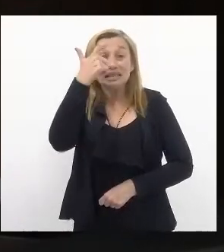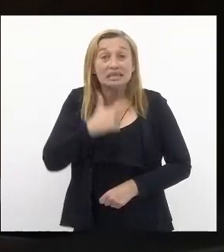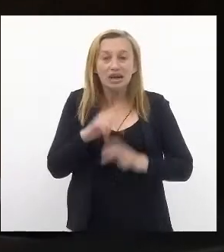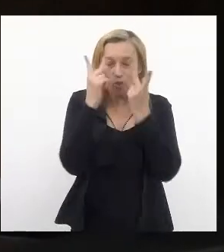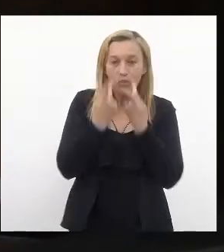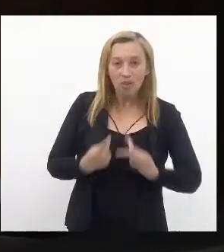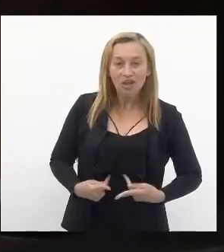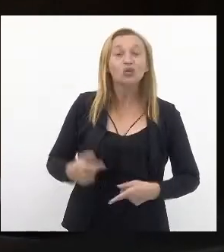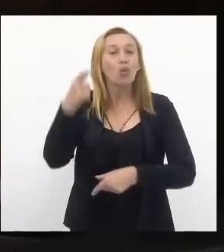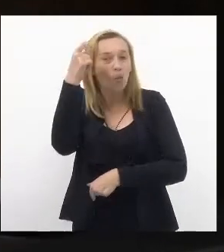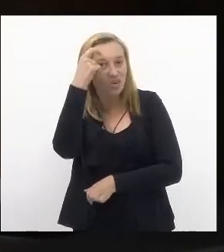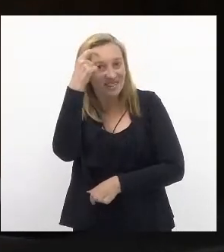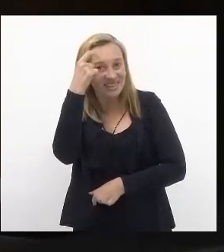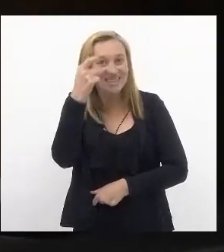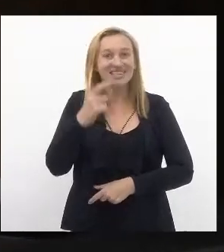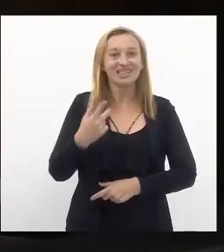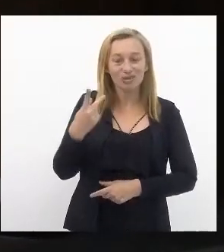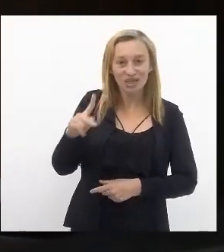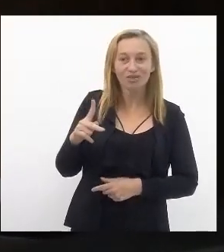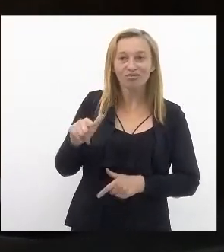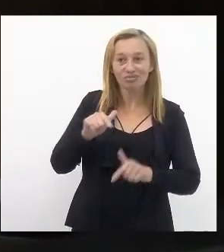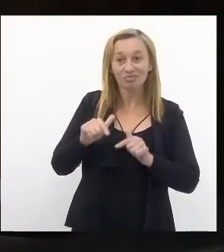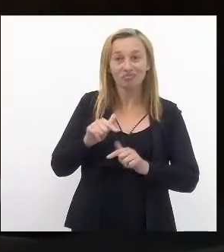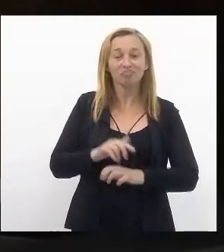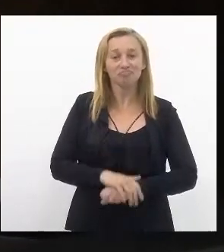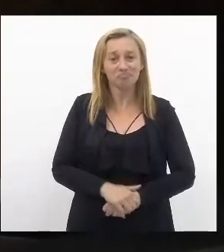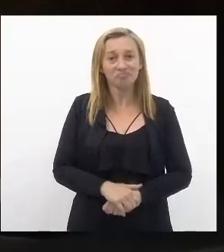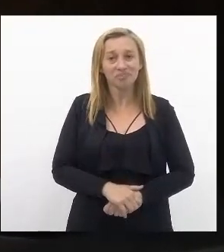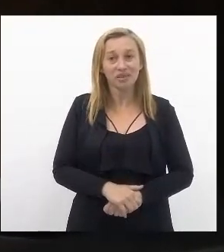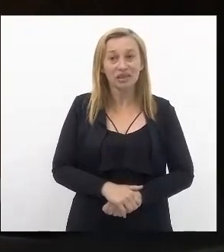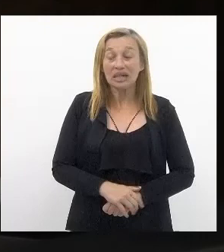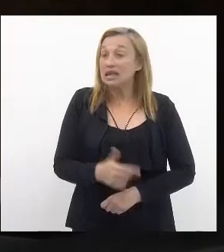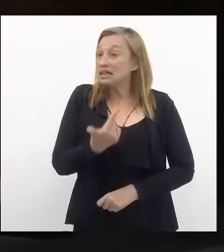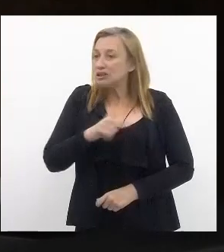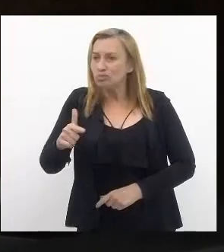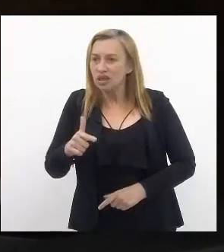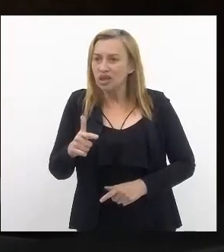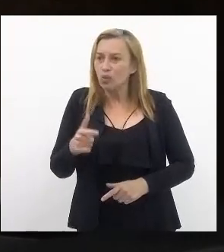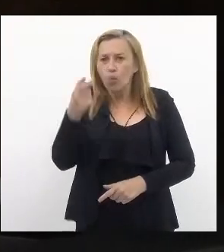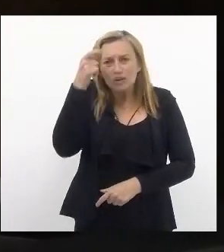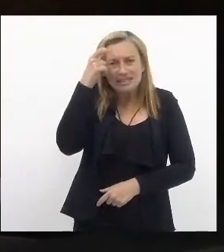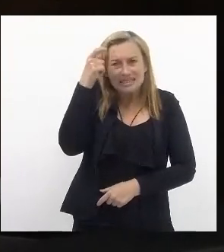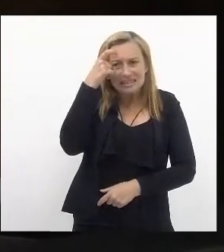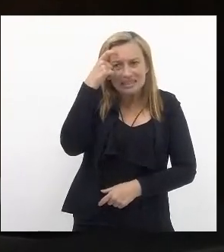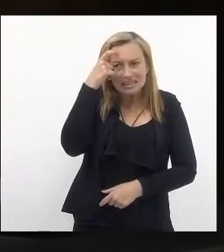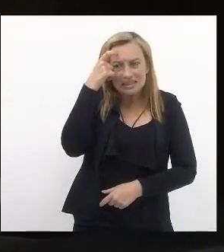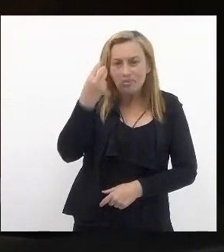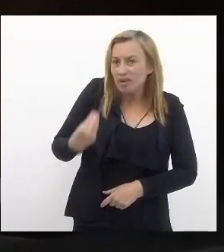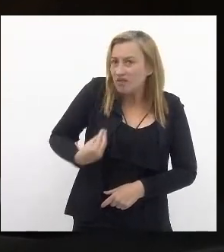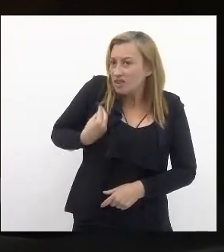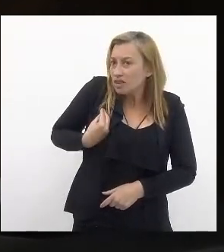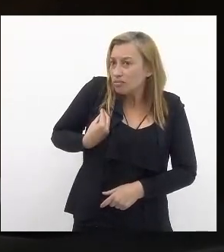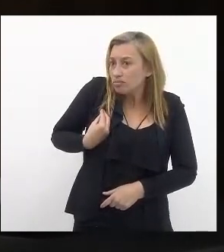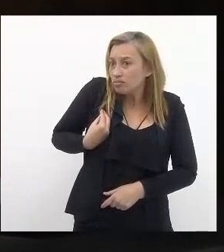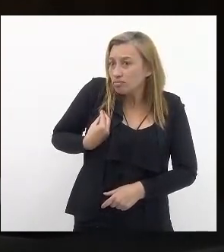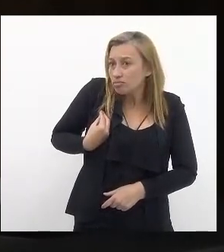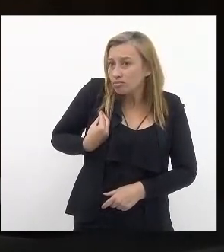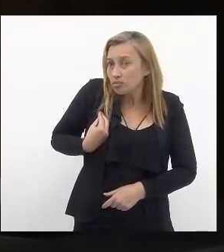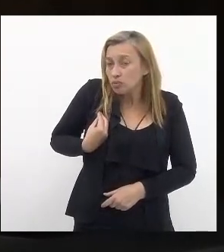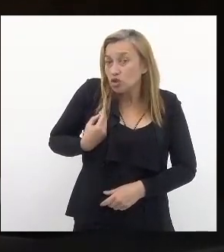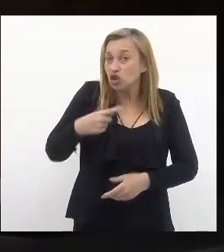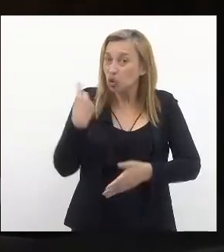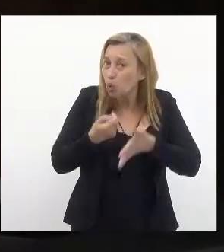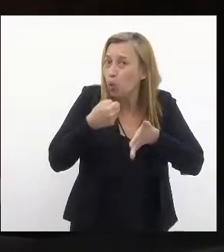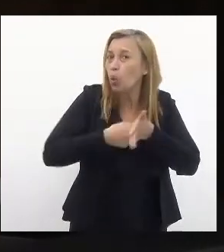tiene que tener conciencia con sus deberes. Si no tenemos conciencia por la vida y no